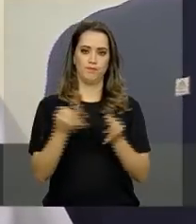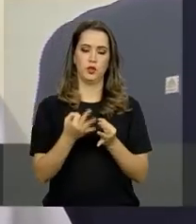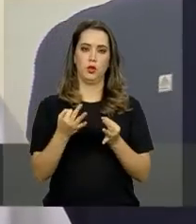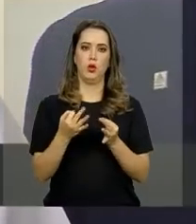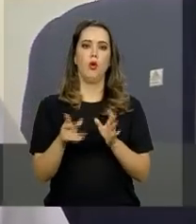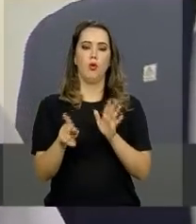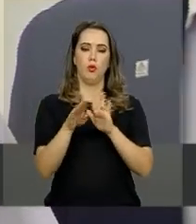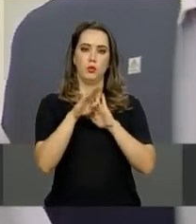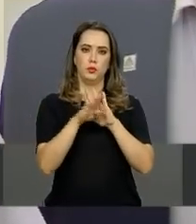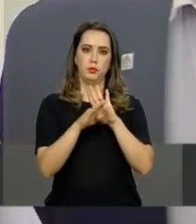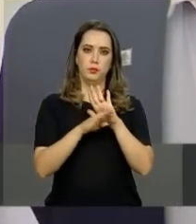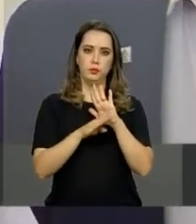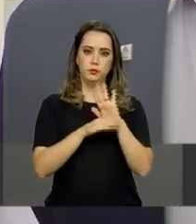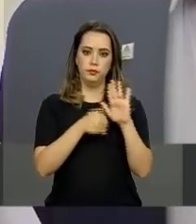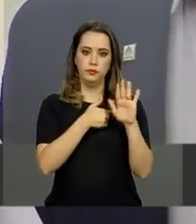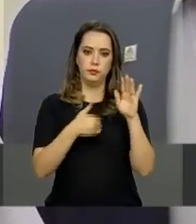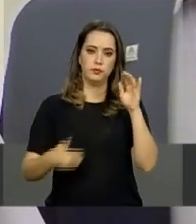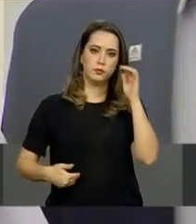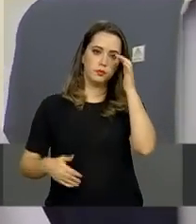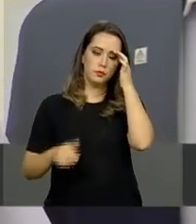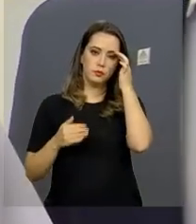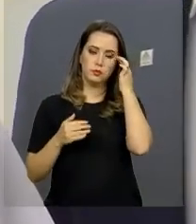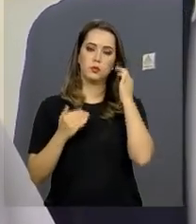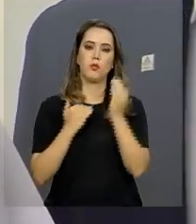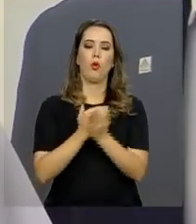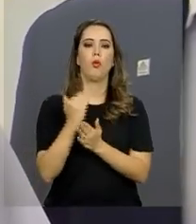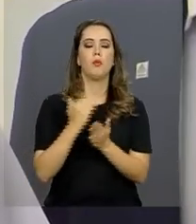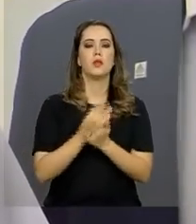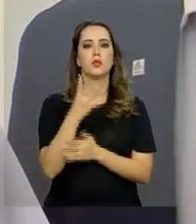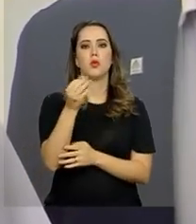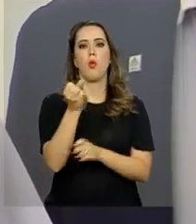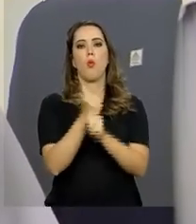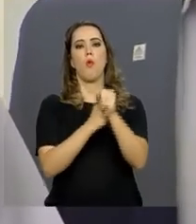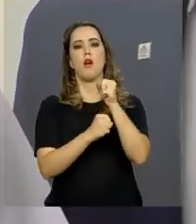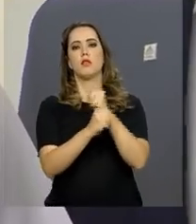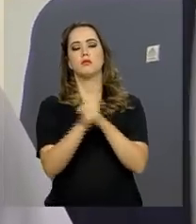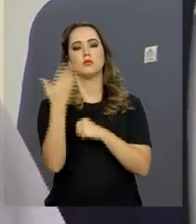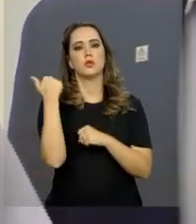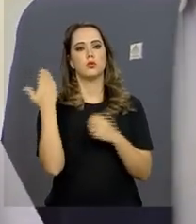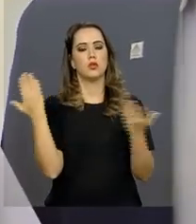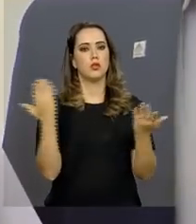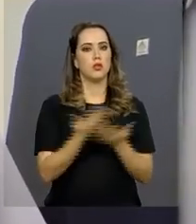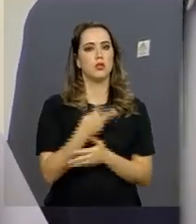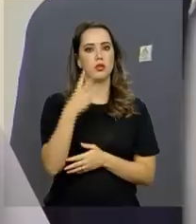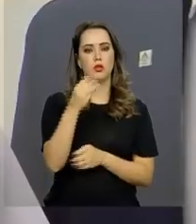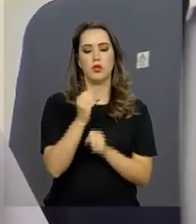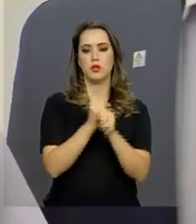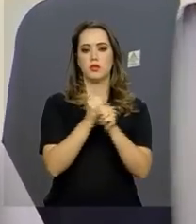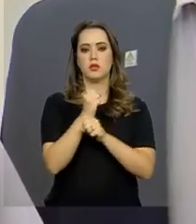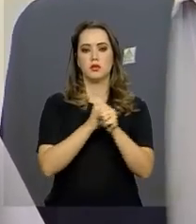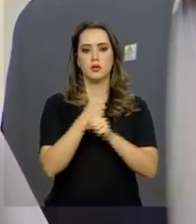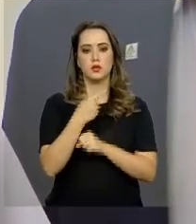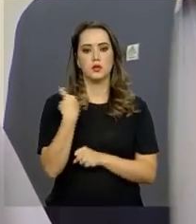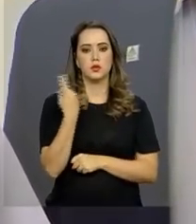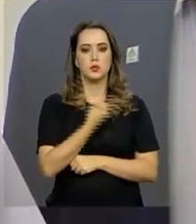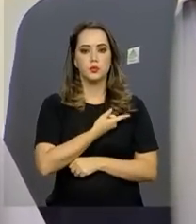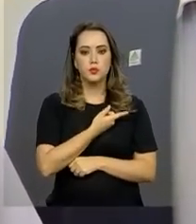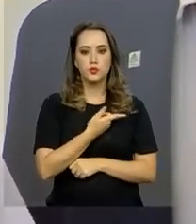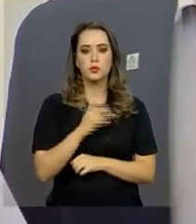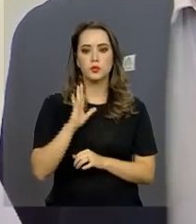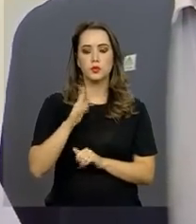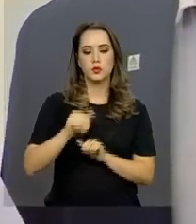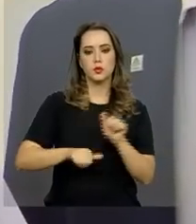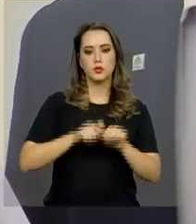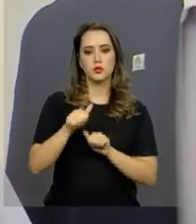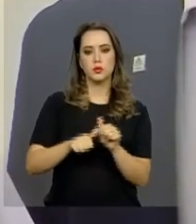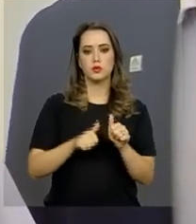Estado que na realidade iniciou-se há 40 anos atrás, e há cerca de 30 anos, quando nós dominamos o ciclo